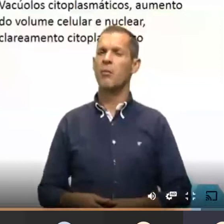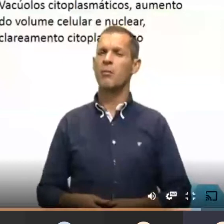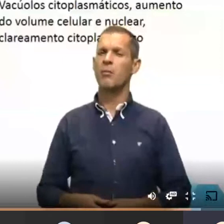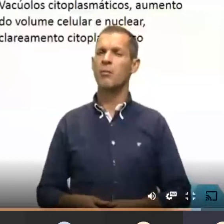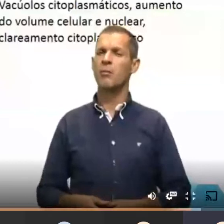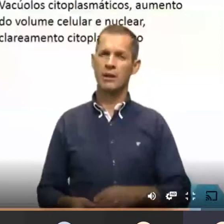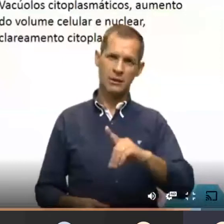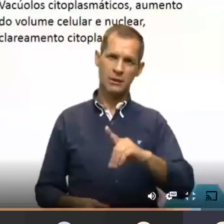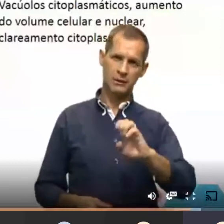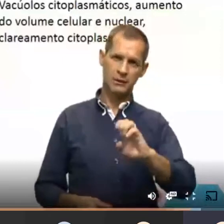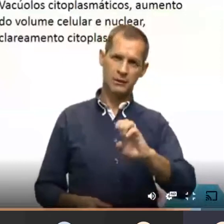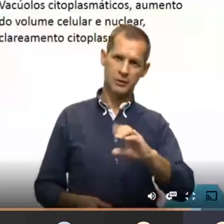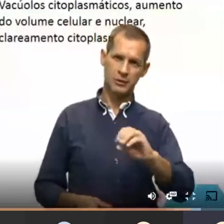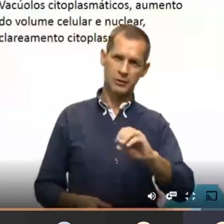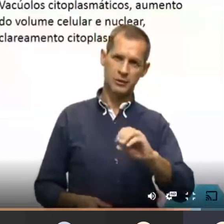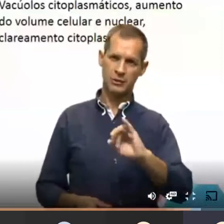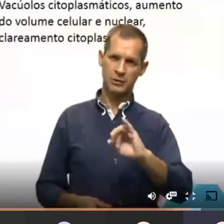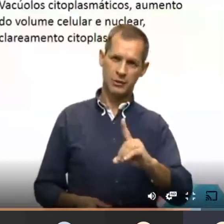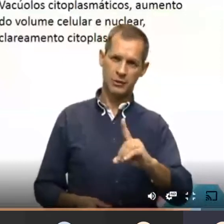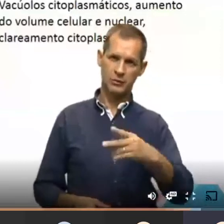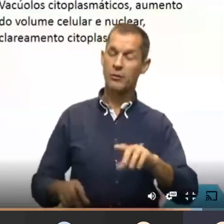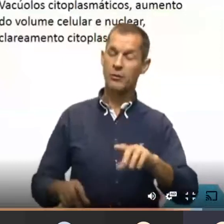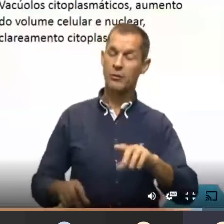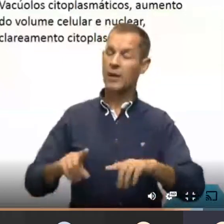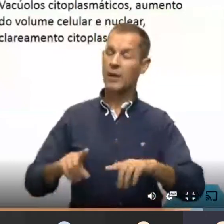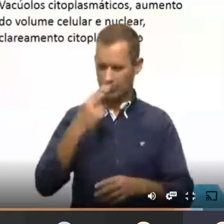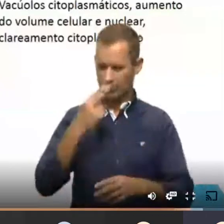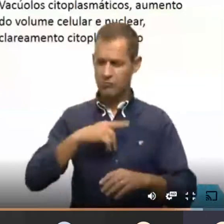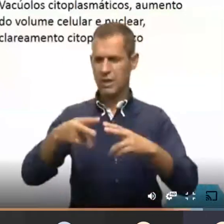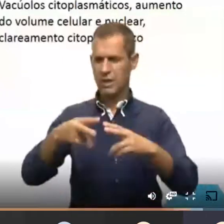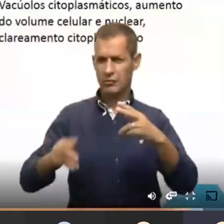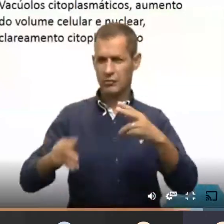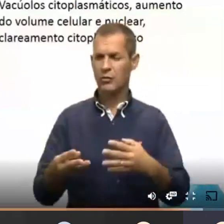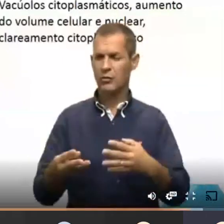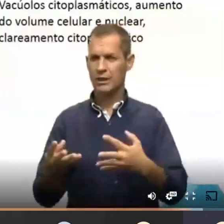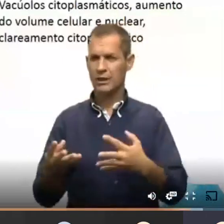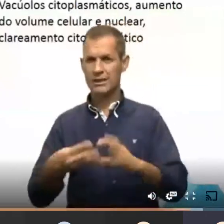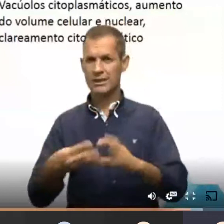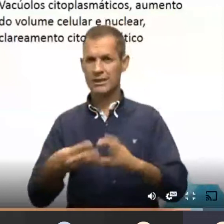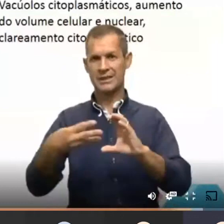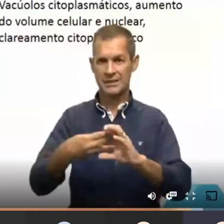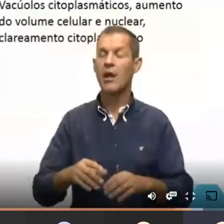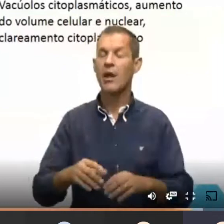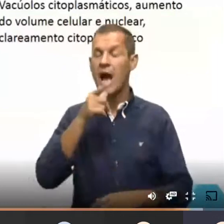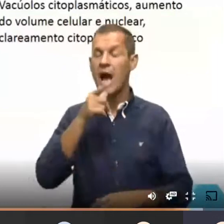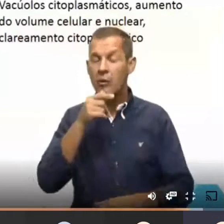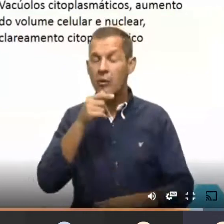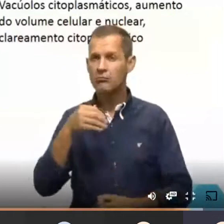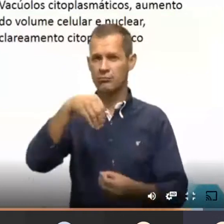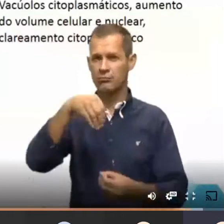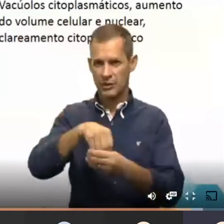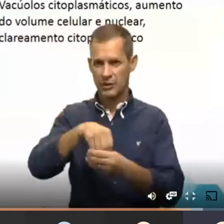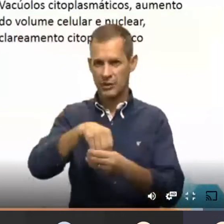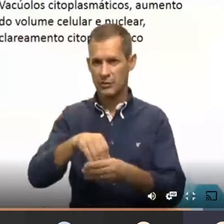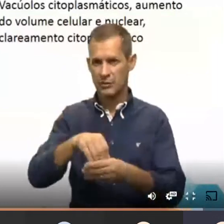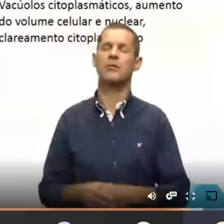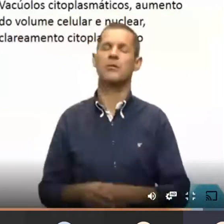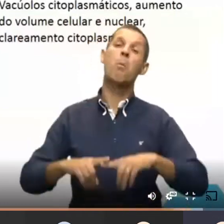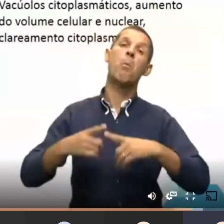hidrópica, né? Veja que parece que existem estruturas intracelulares onde a água se